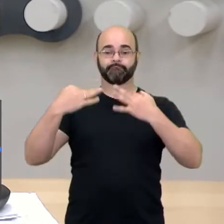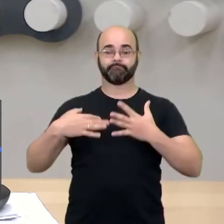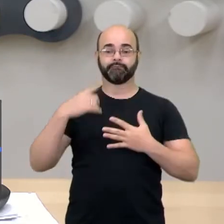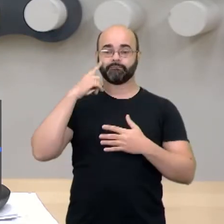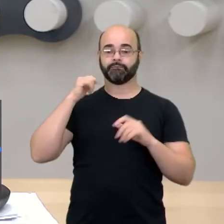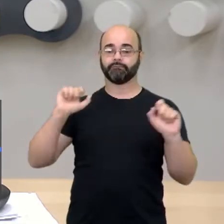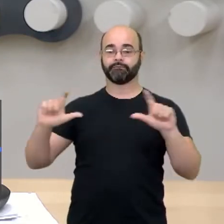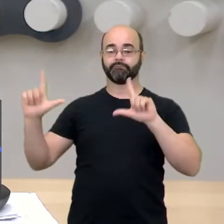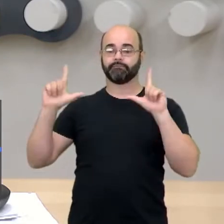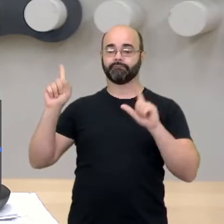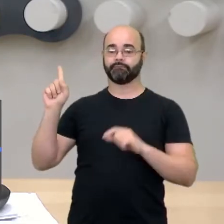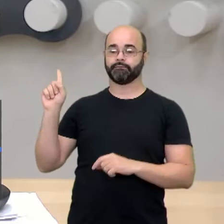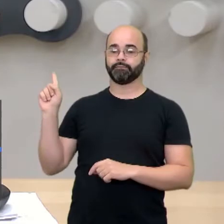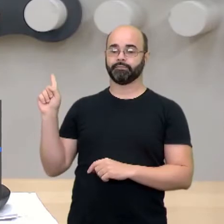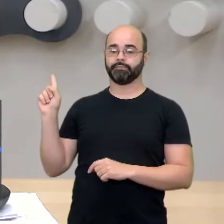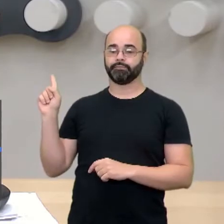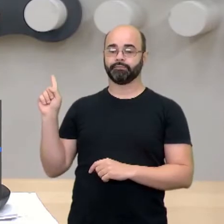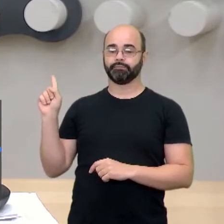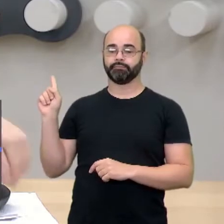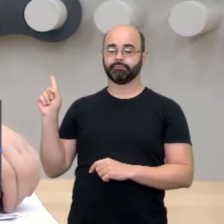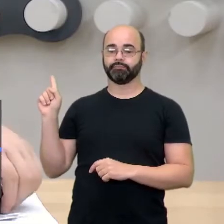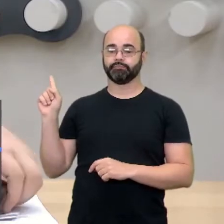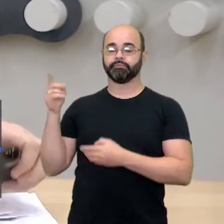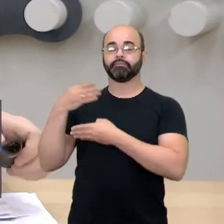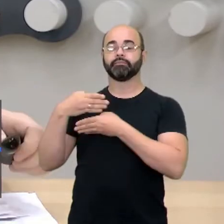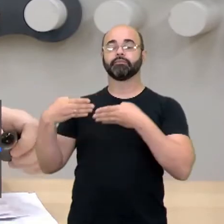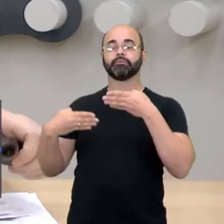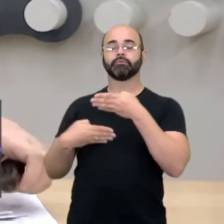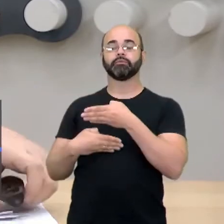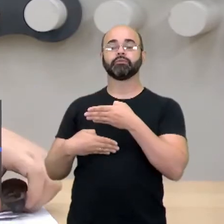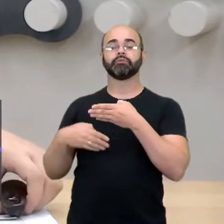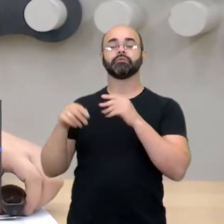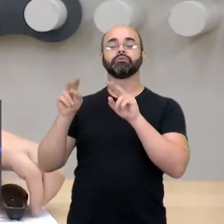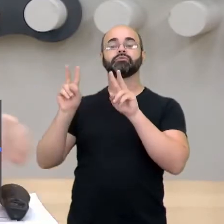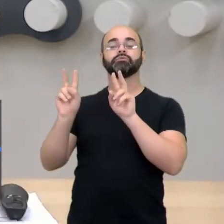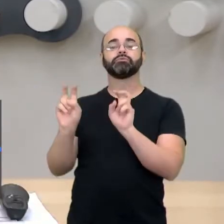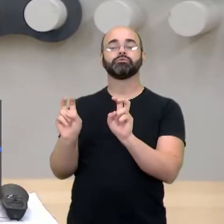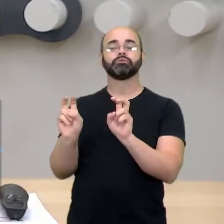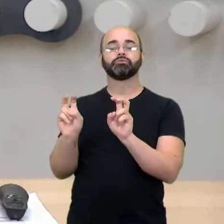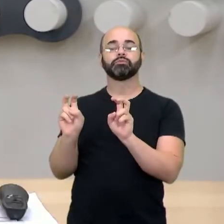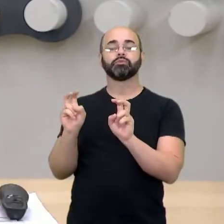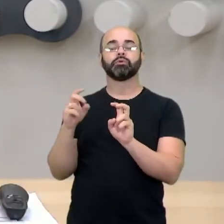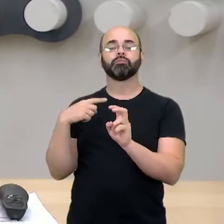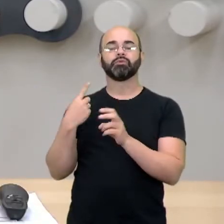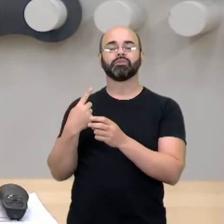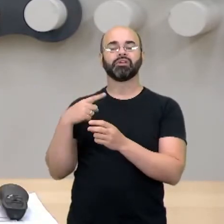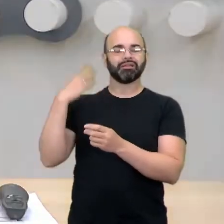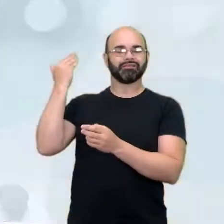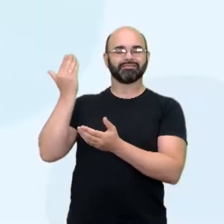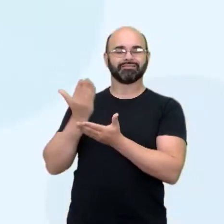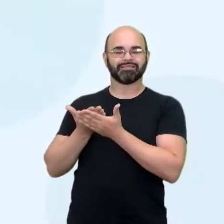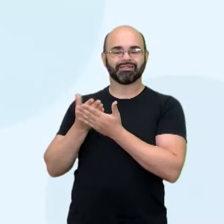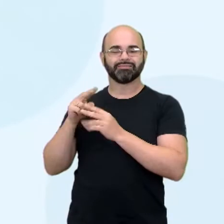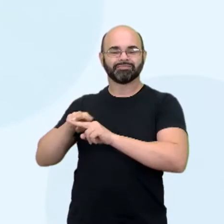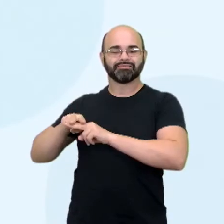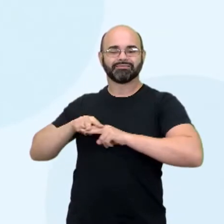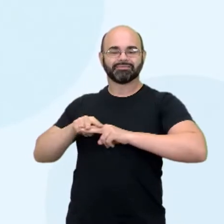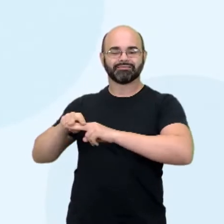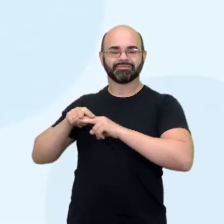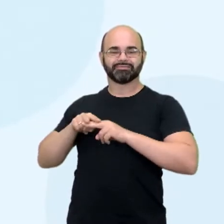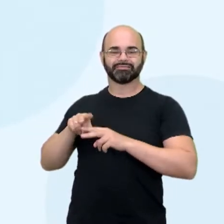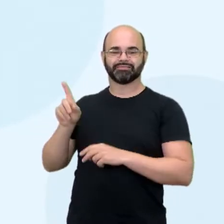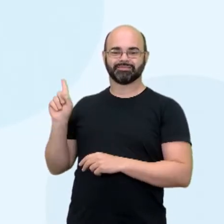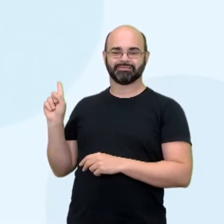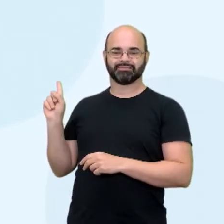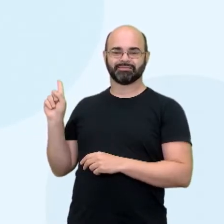vocês é um slide que vai mostrar para gente um pouquinho do que a gente conversou na nossa aula